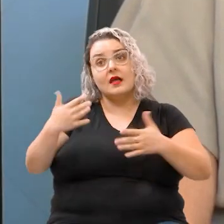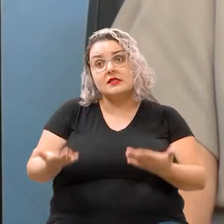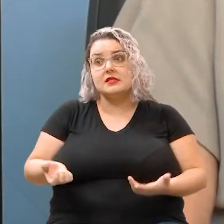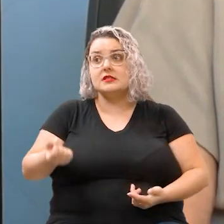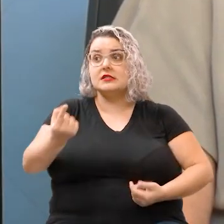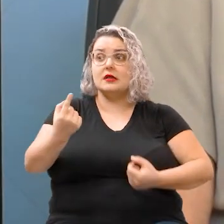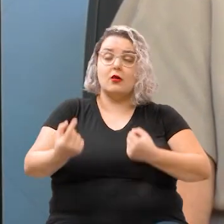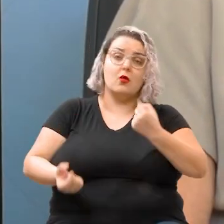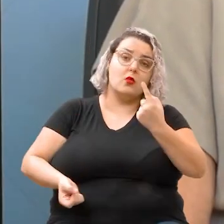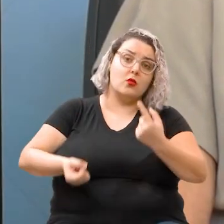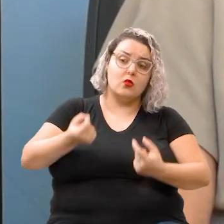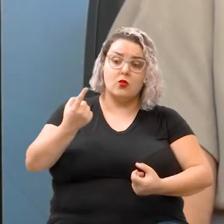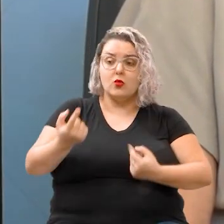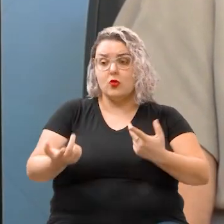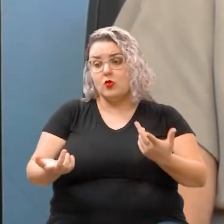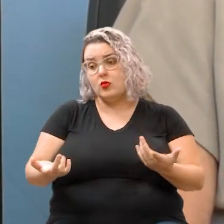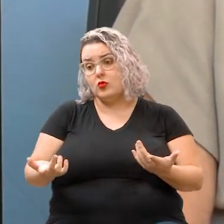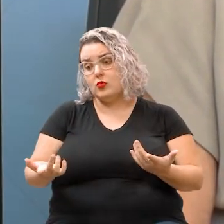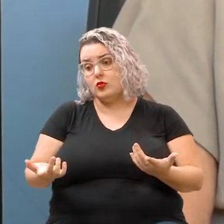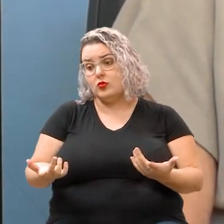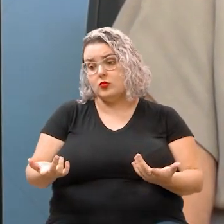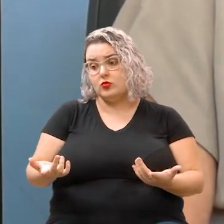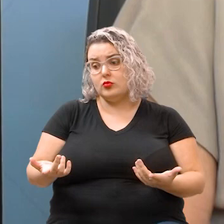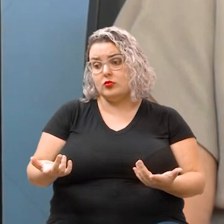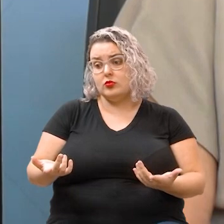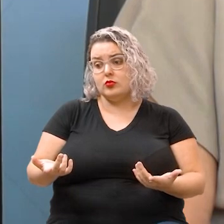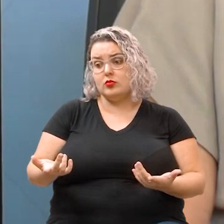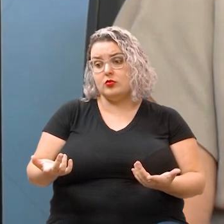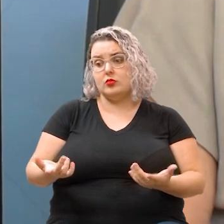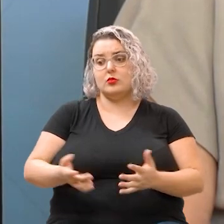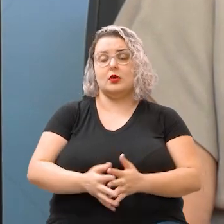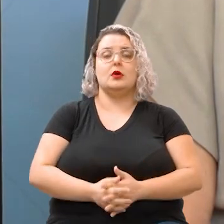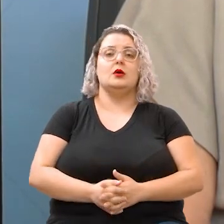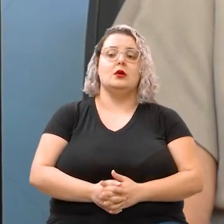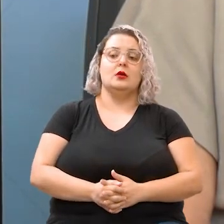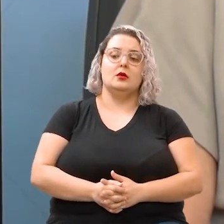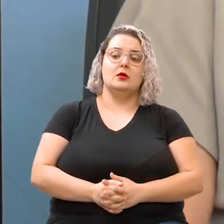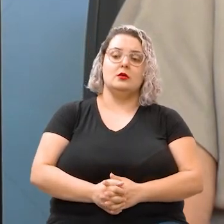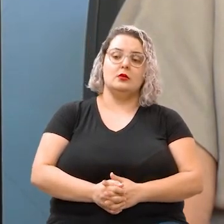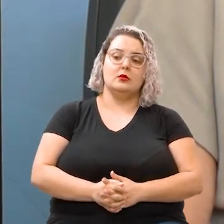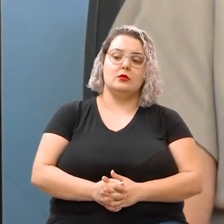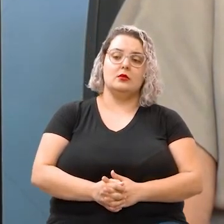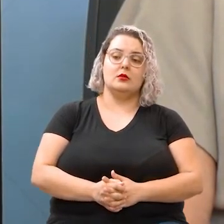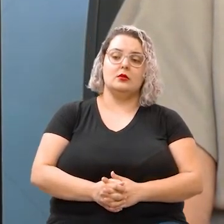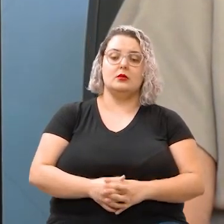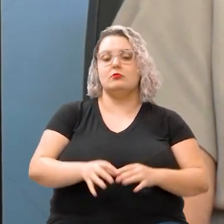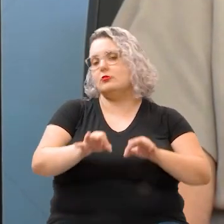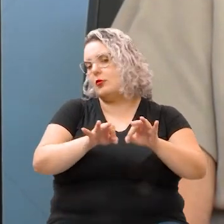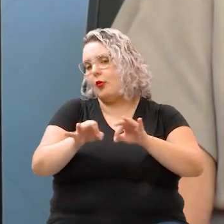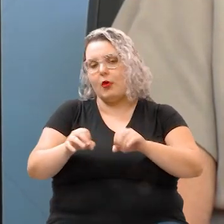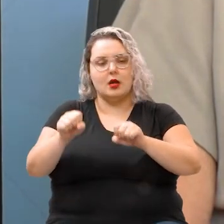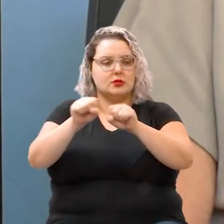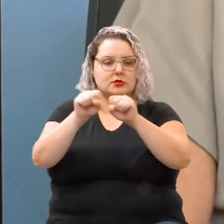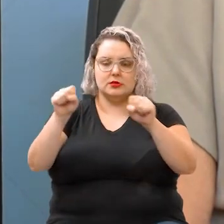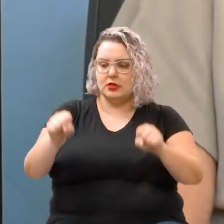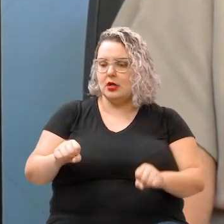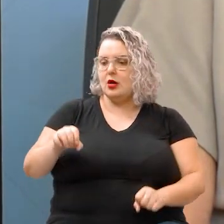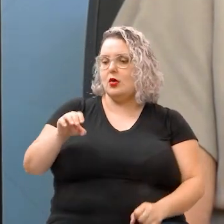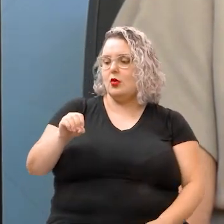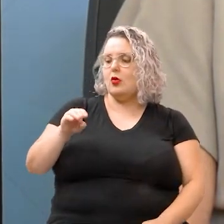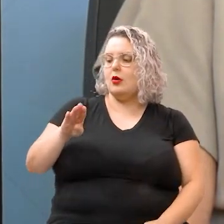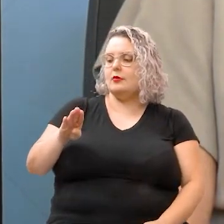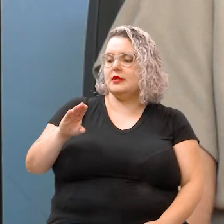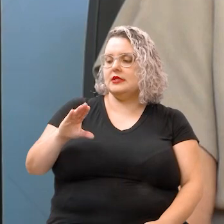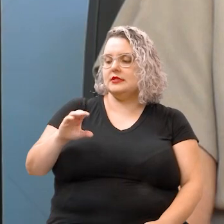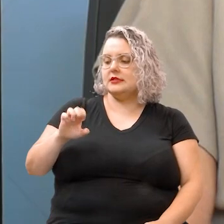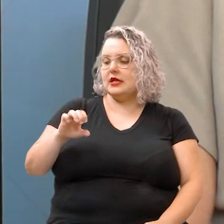algo que ocorria, alguns quadros, né, sistêmicos, seja um abscesso cerebral,